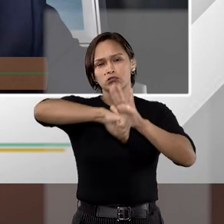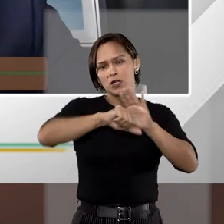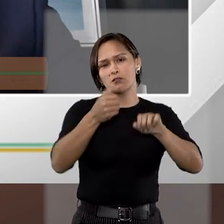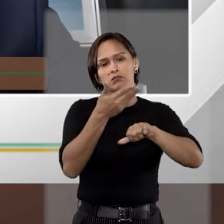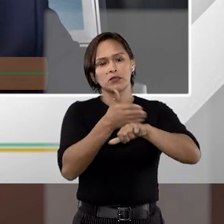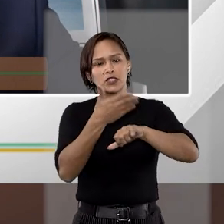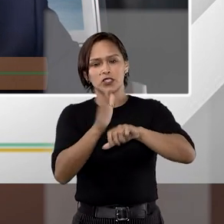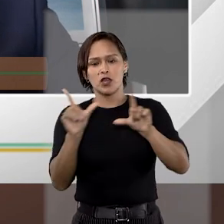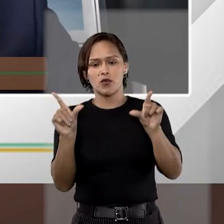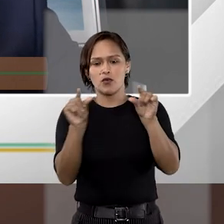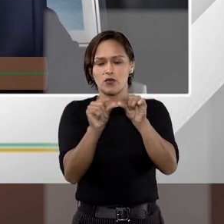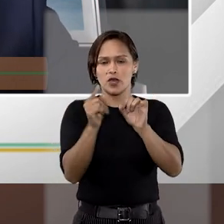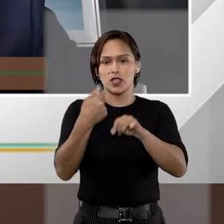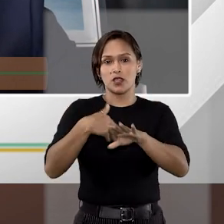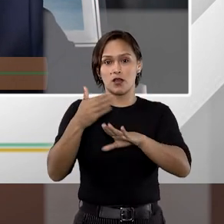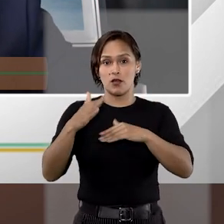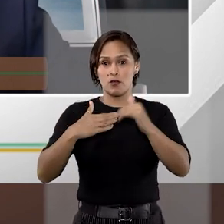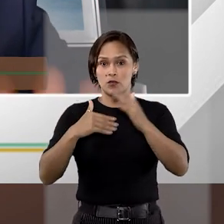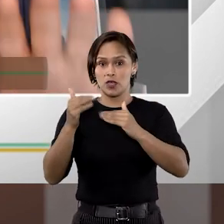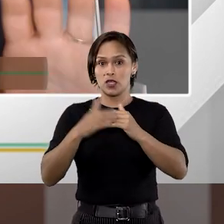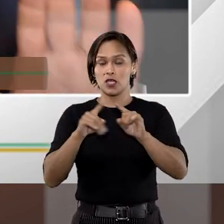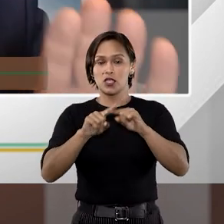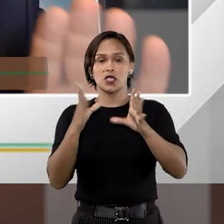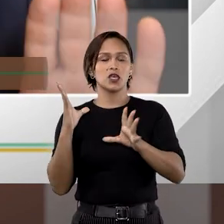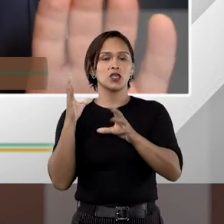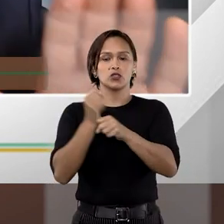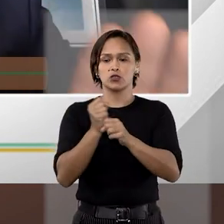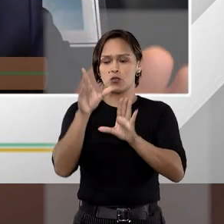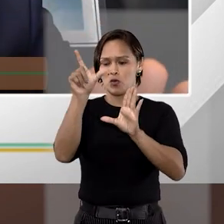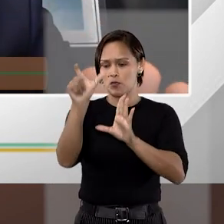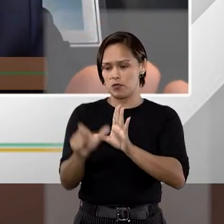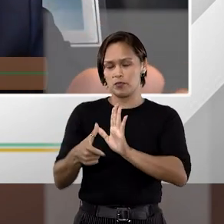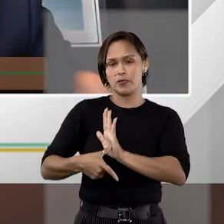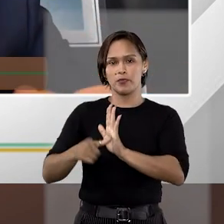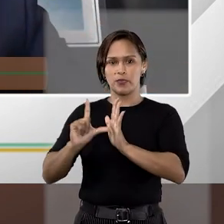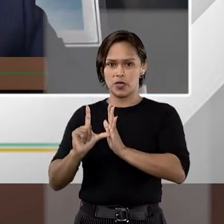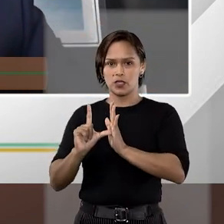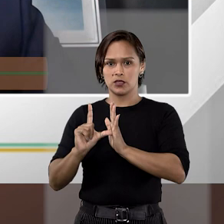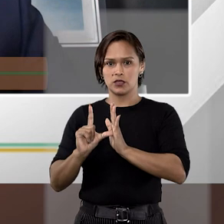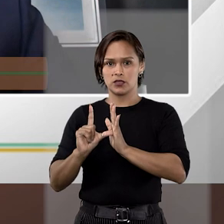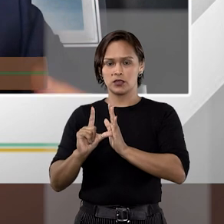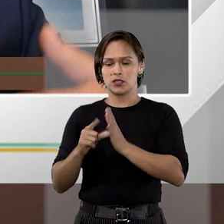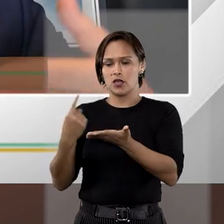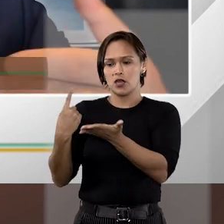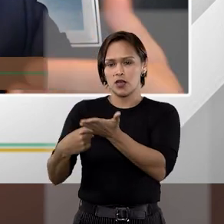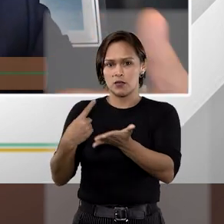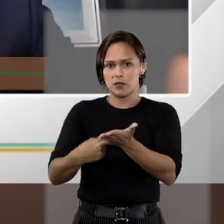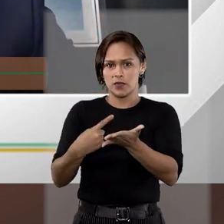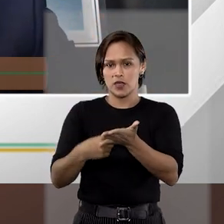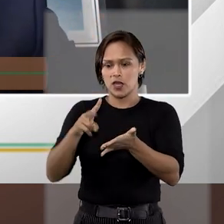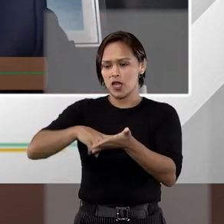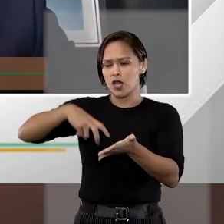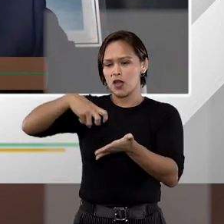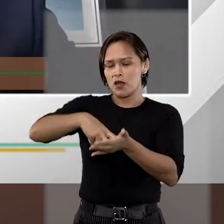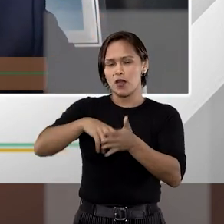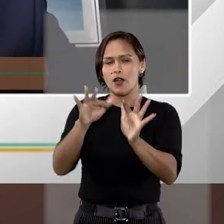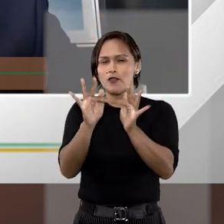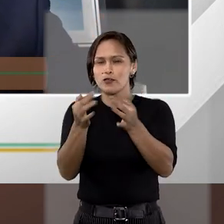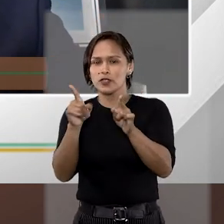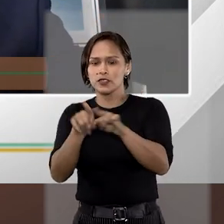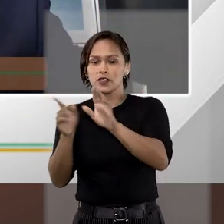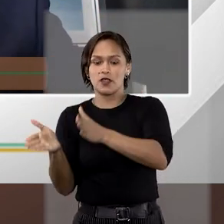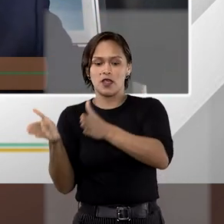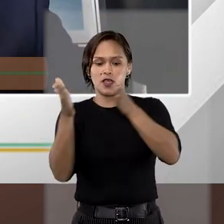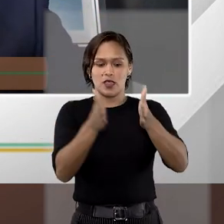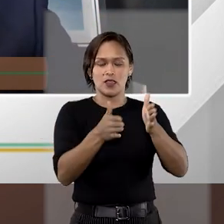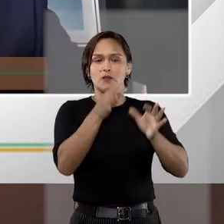delitos que estão dentro de sua competência em suma uma parte preliminar onde são aplicadas as despenalizantes